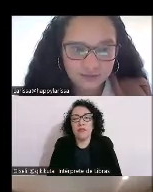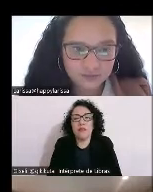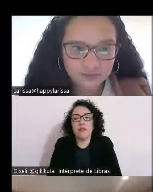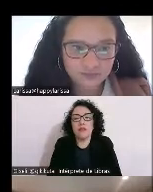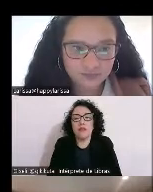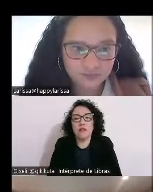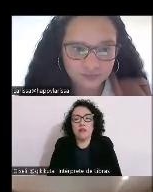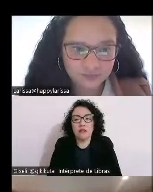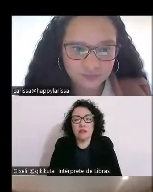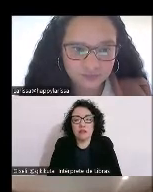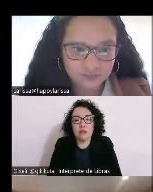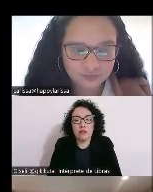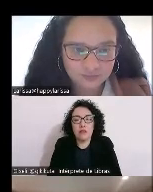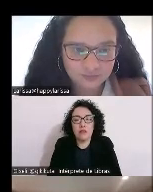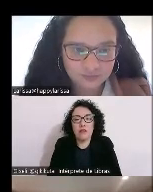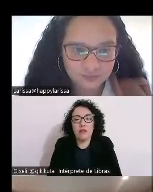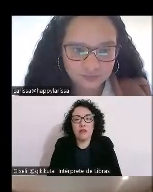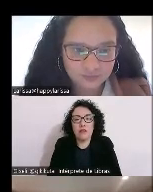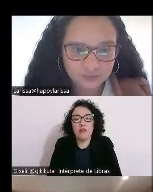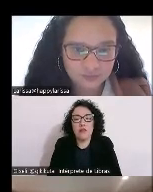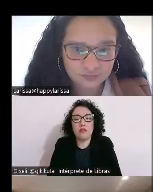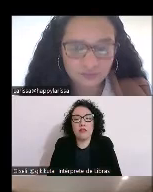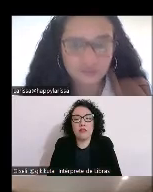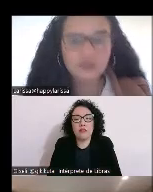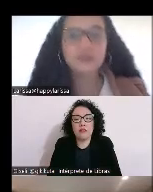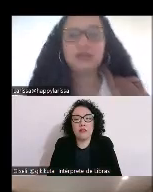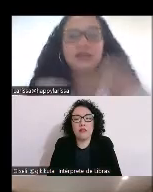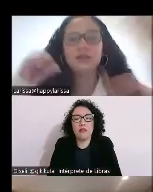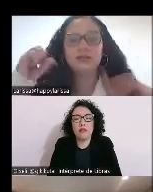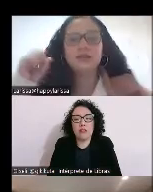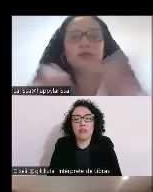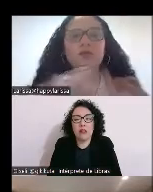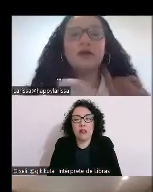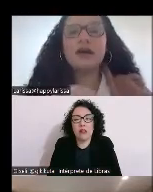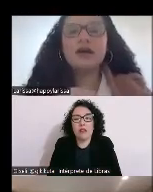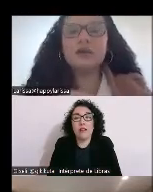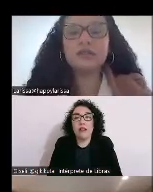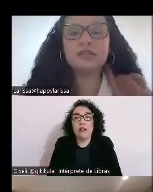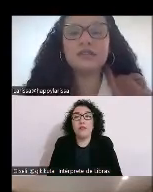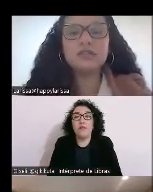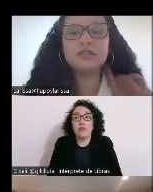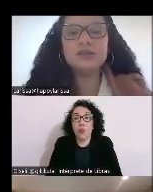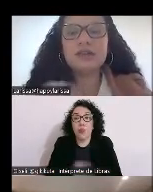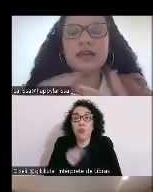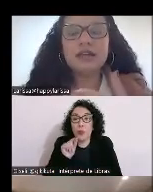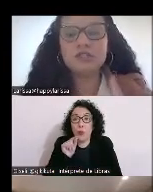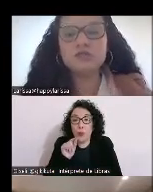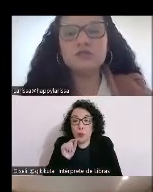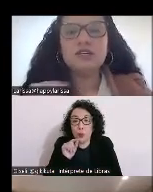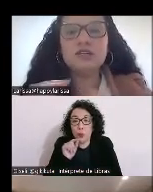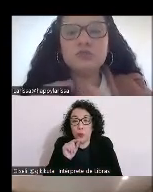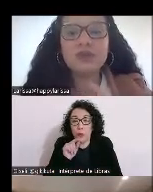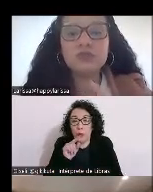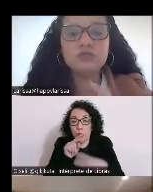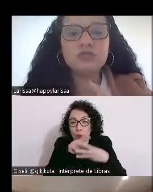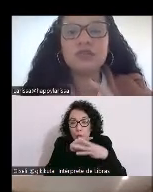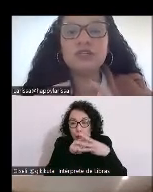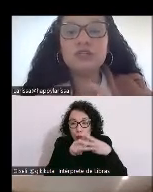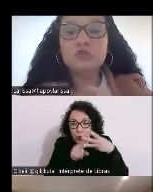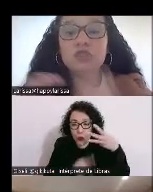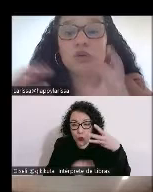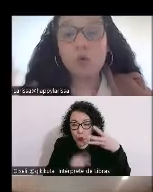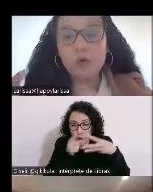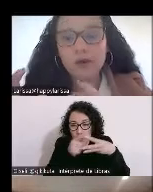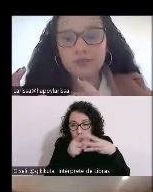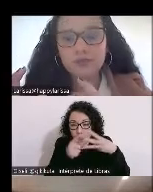opportunities, resources, and encouragement. Então, os três ativos que eles mais usam, que eles